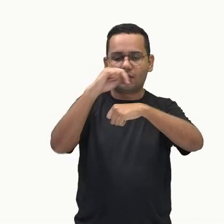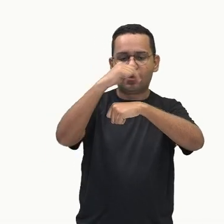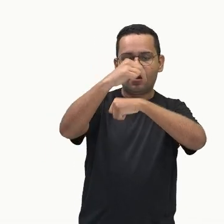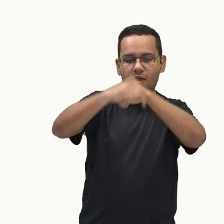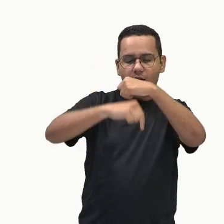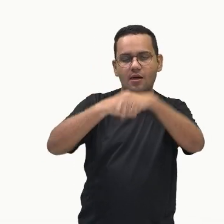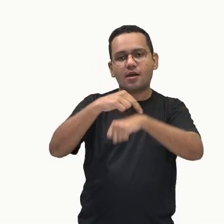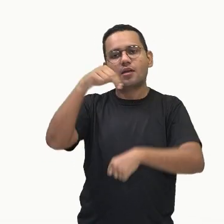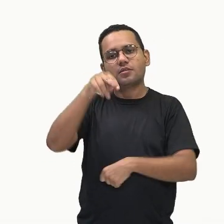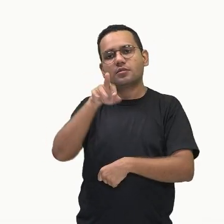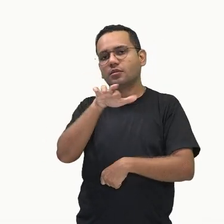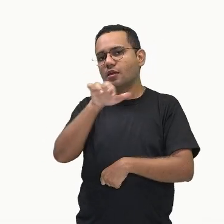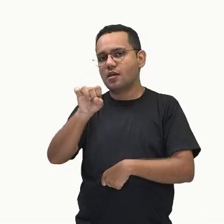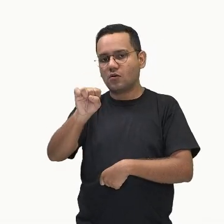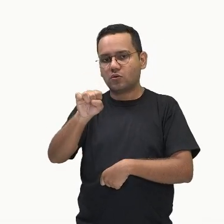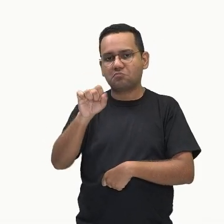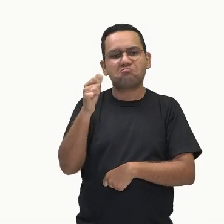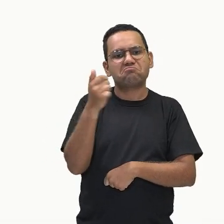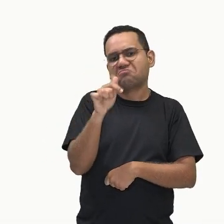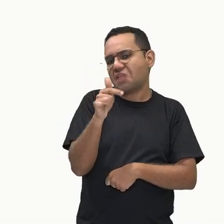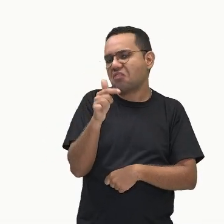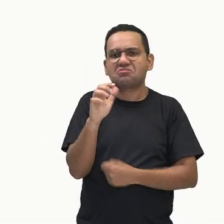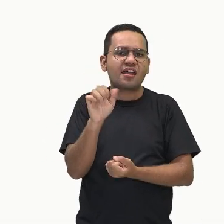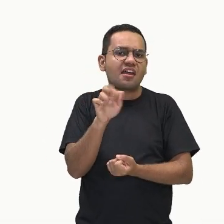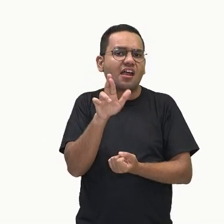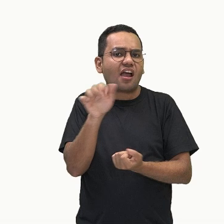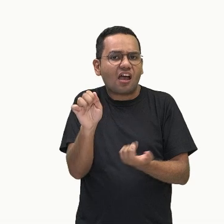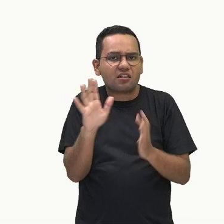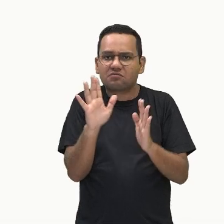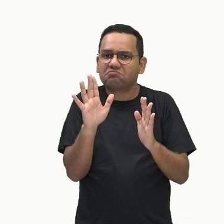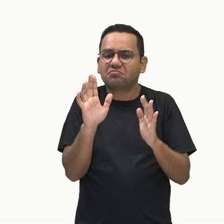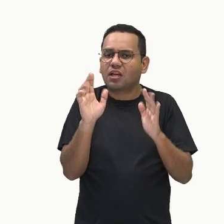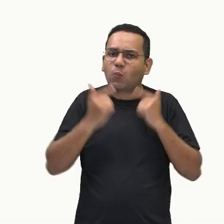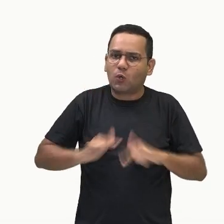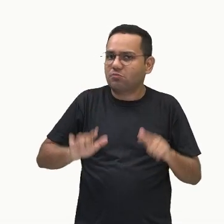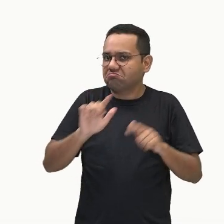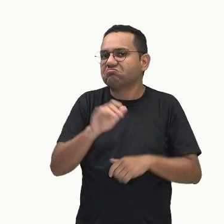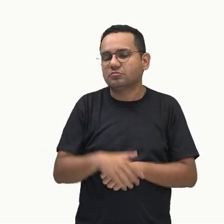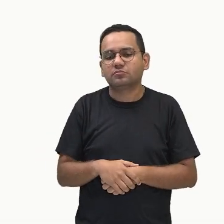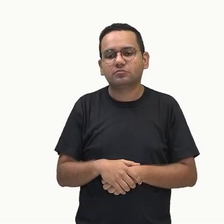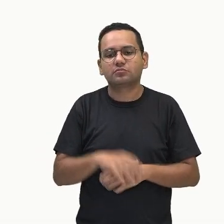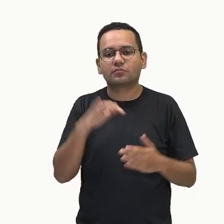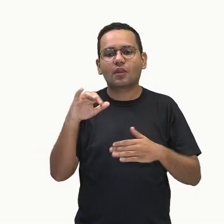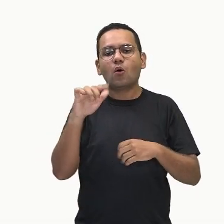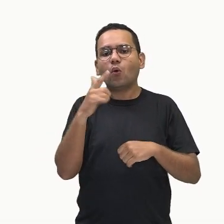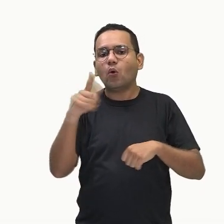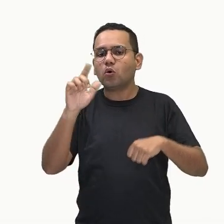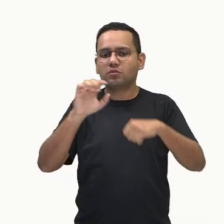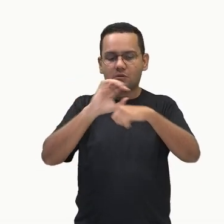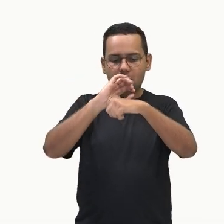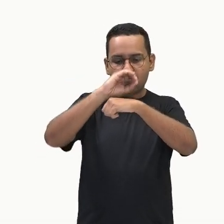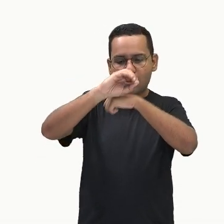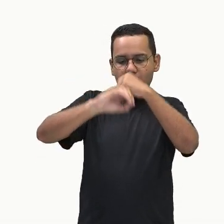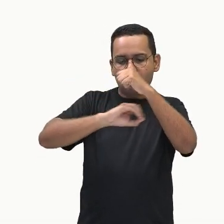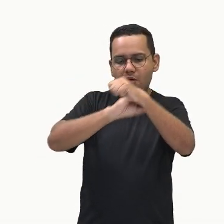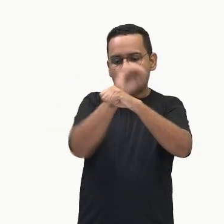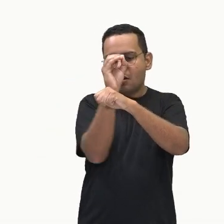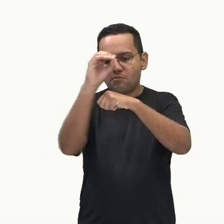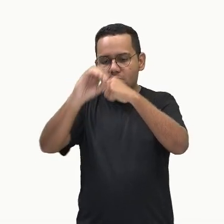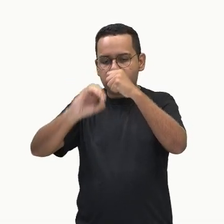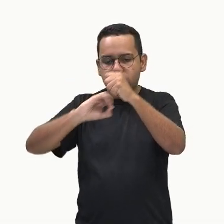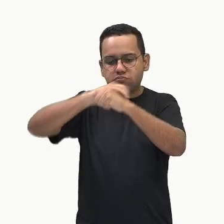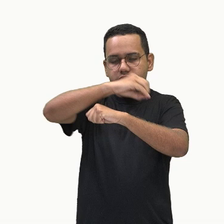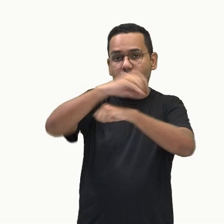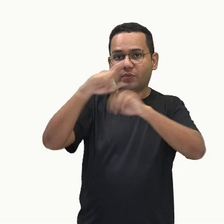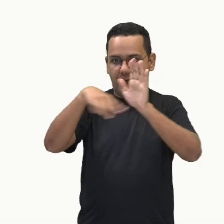carga, eletricamente neutro, né? E os elétrons, que será de carga